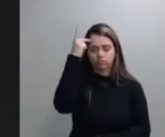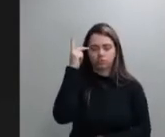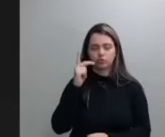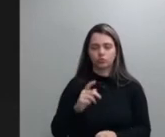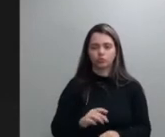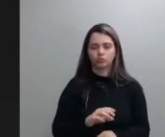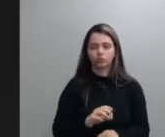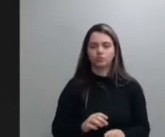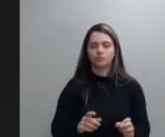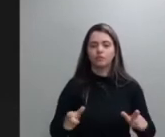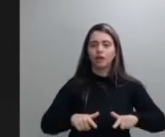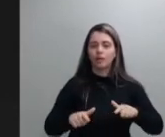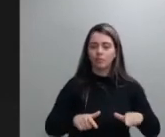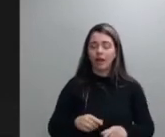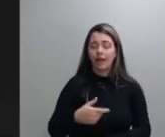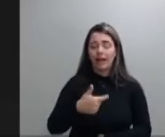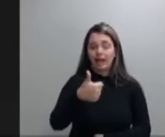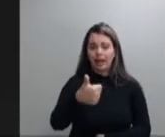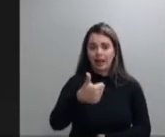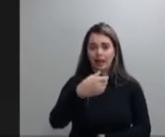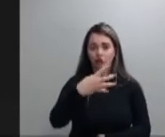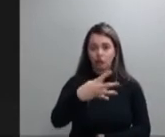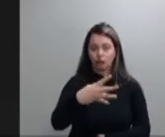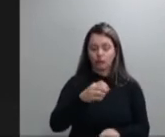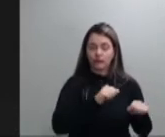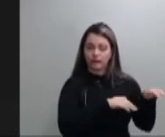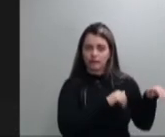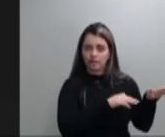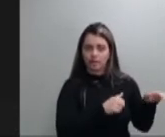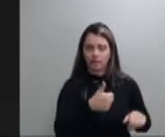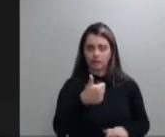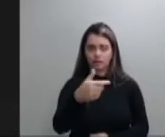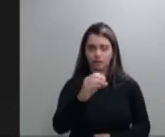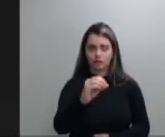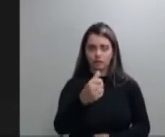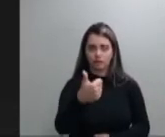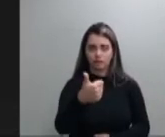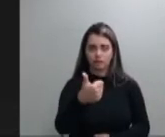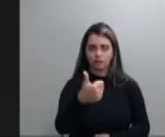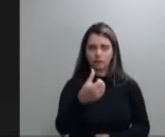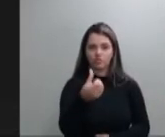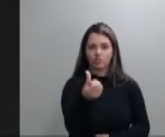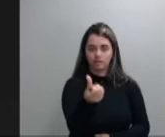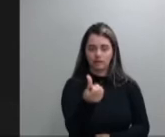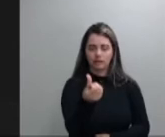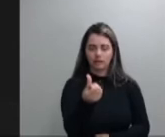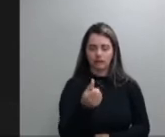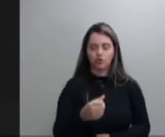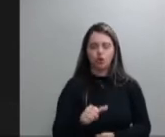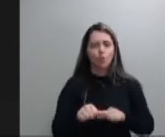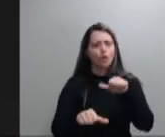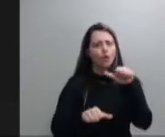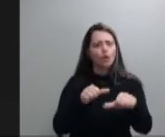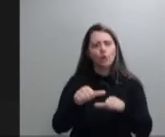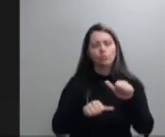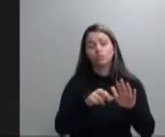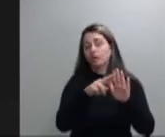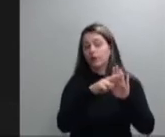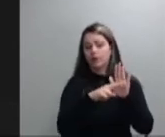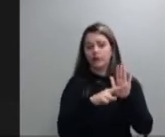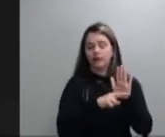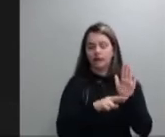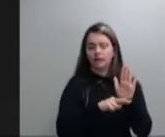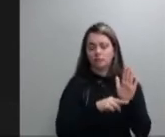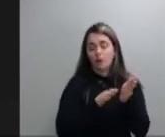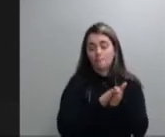14 de setembro de 2016 materializada no edital 32 alterou a regra até então estabelecida passando a